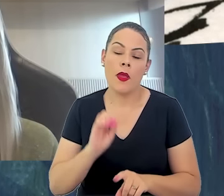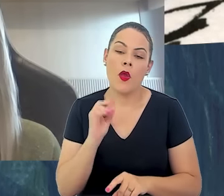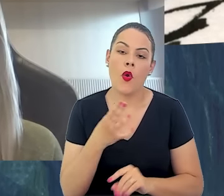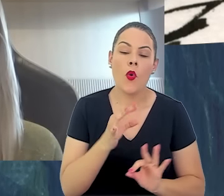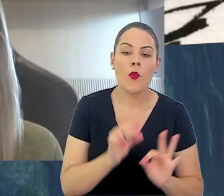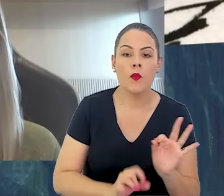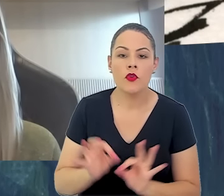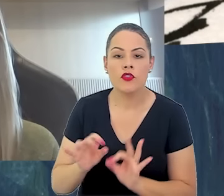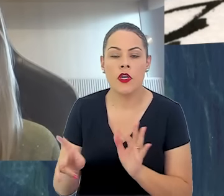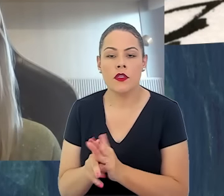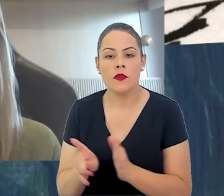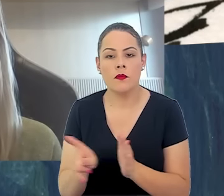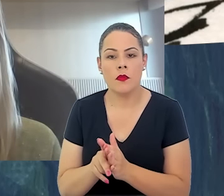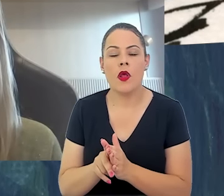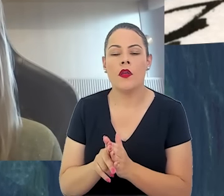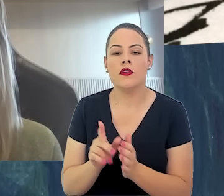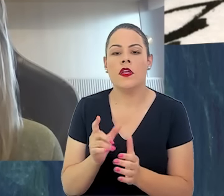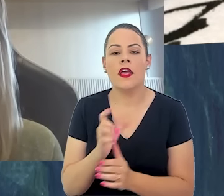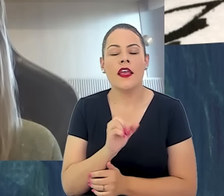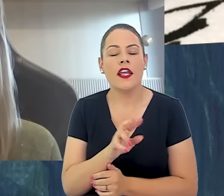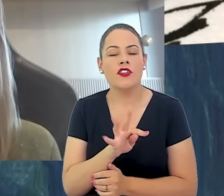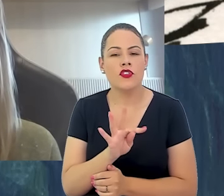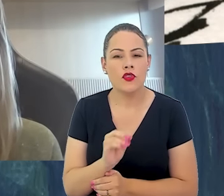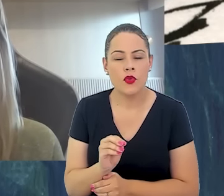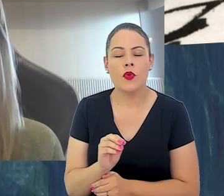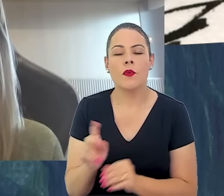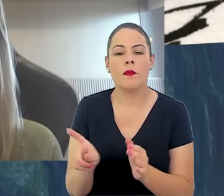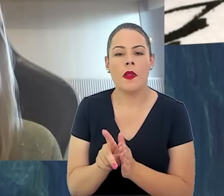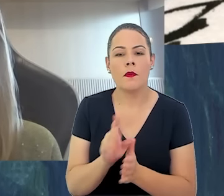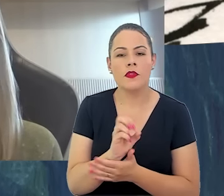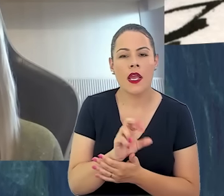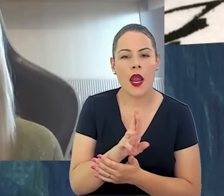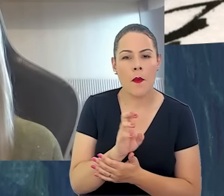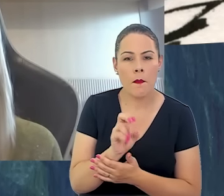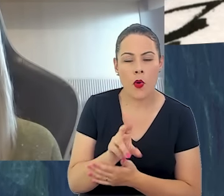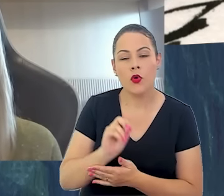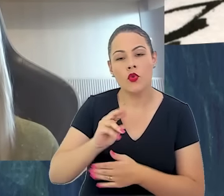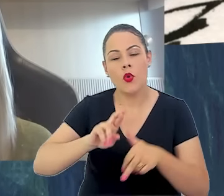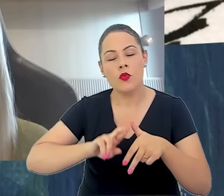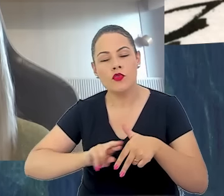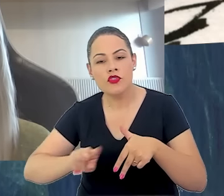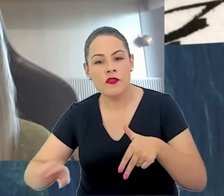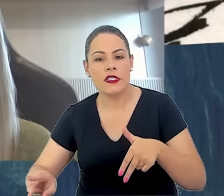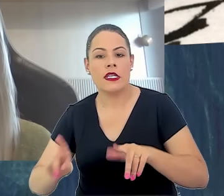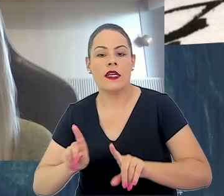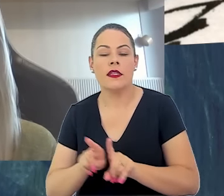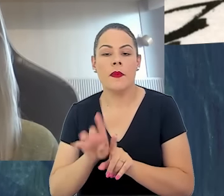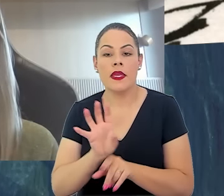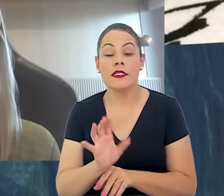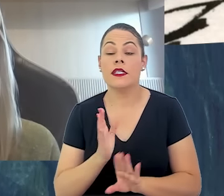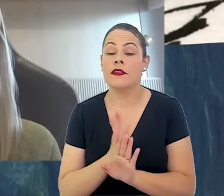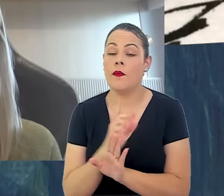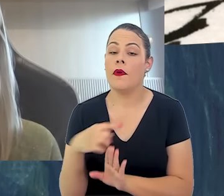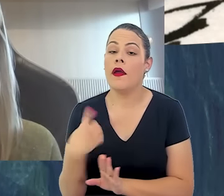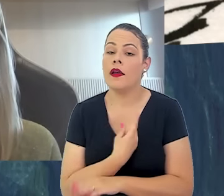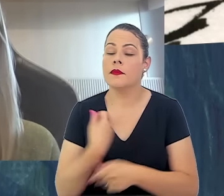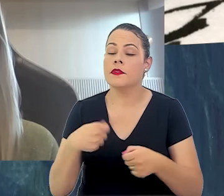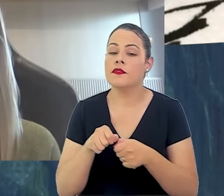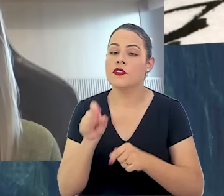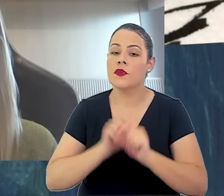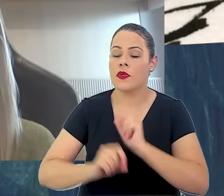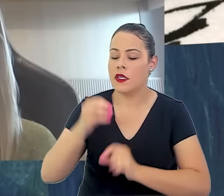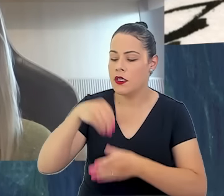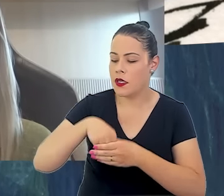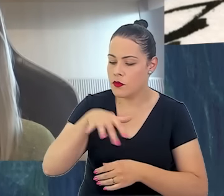um projeto de crédito de carbono ou de crédito de biodiversidade, né? Taxonomia, e nós precisamos,